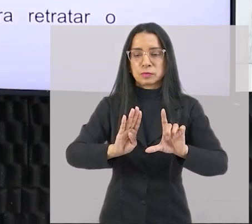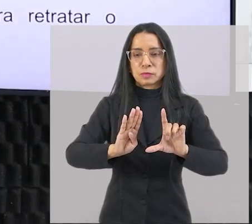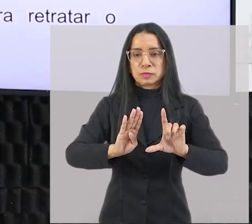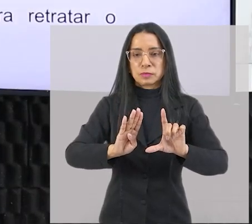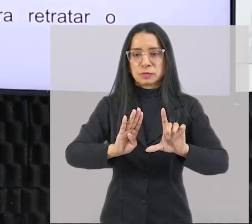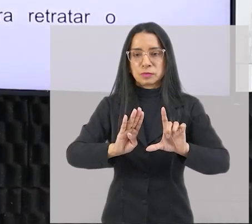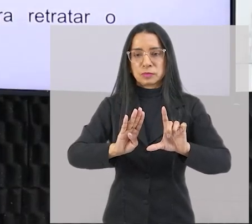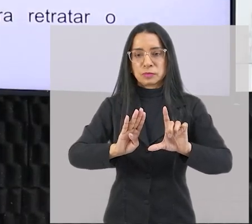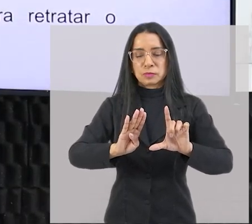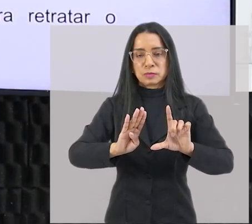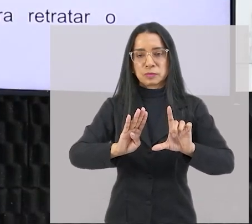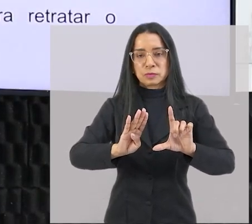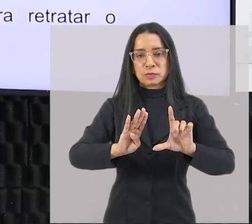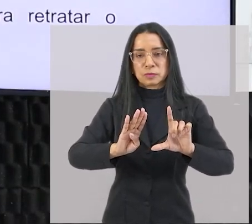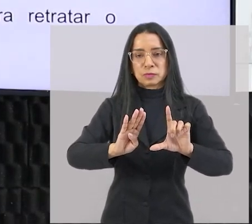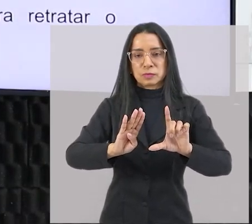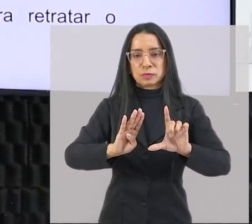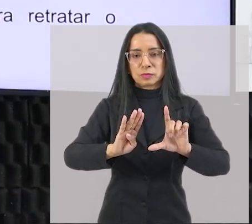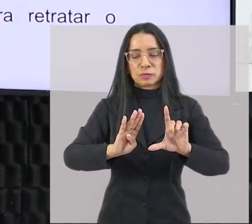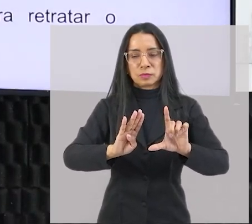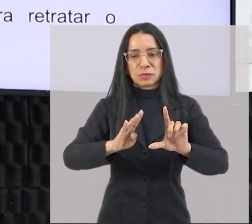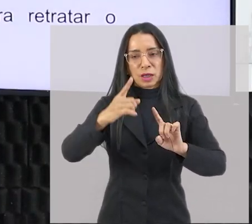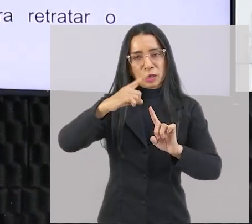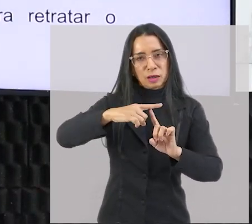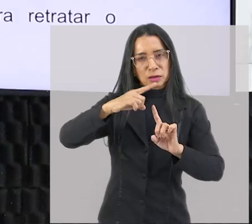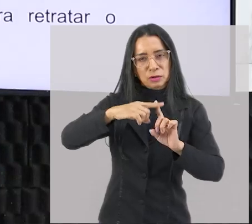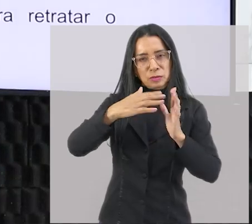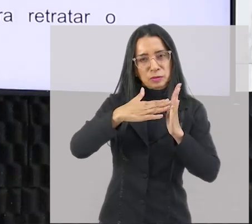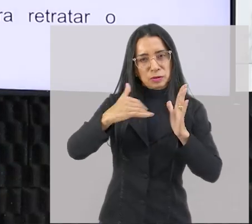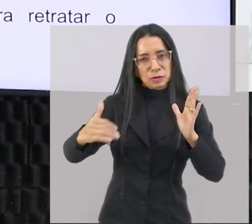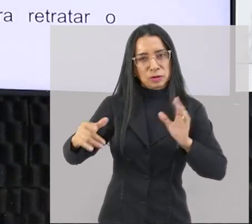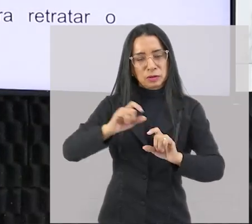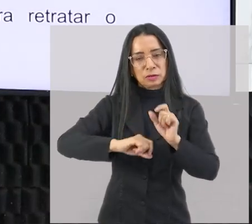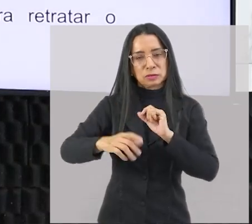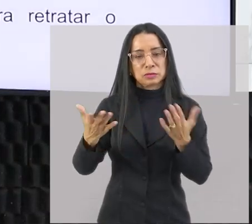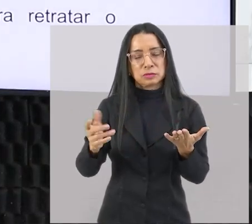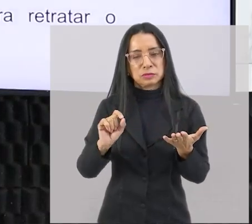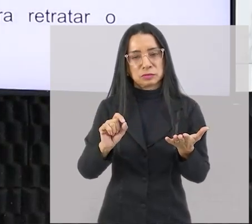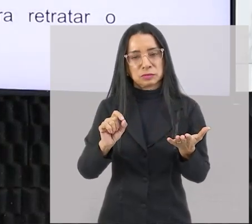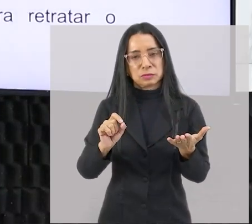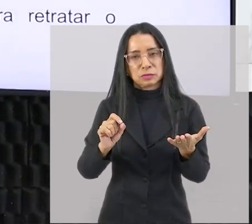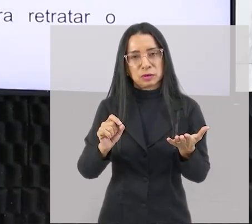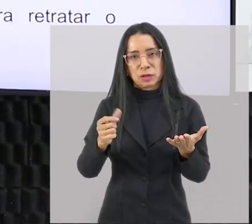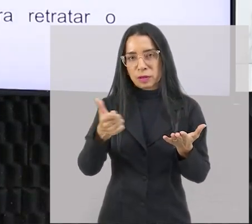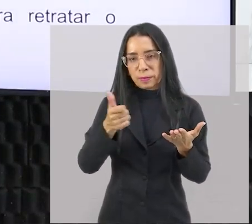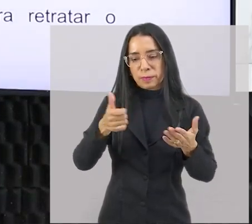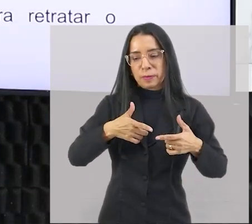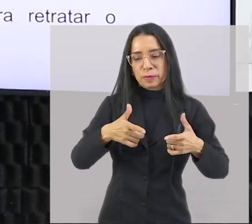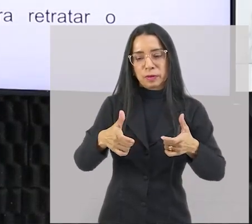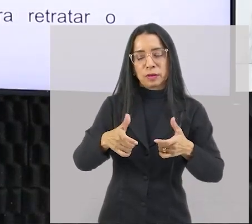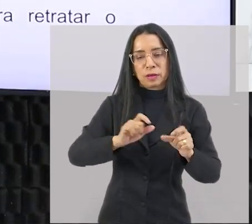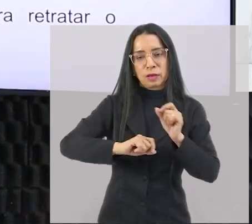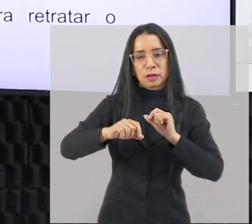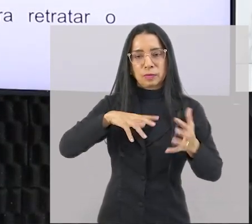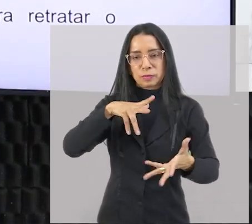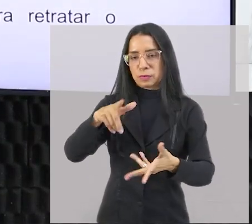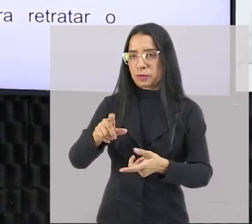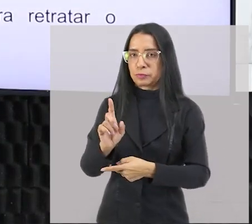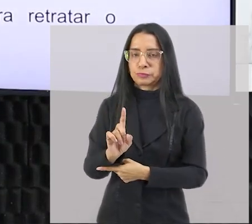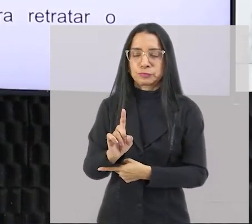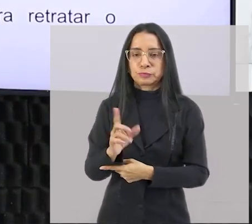para combater os padrões estéticos da época, numa época de Primeira Guerra Mundial, pós-Primeira Guerra